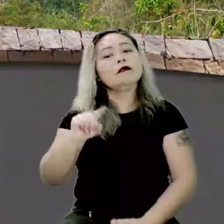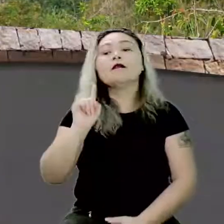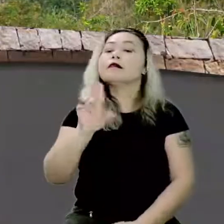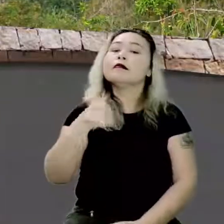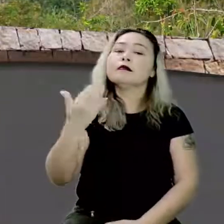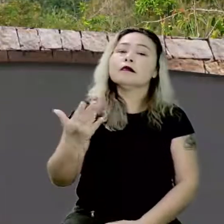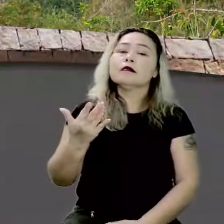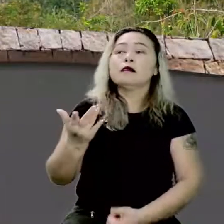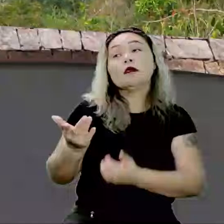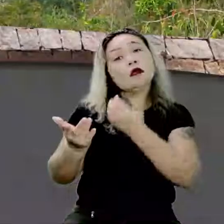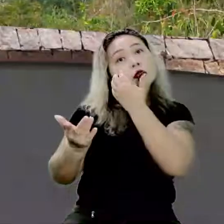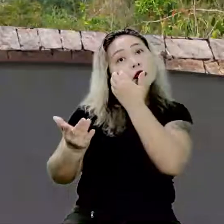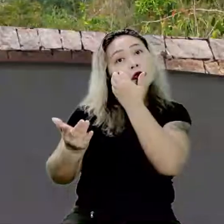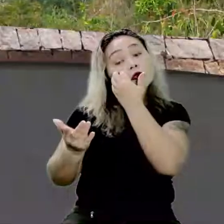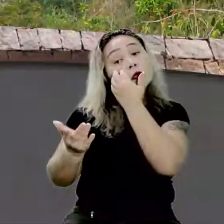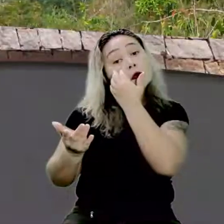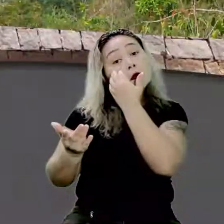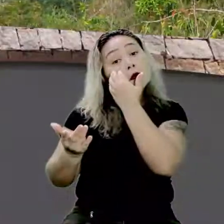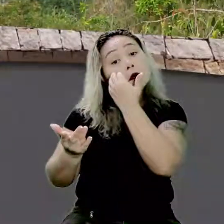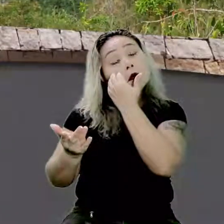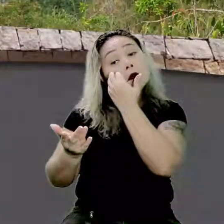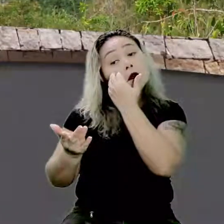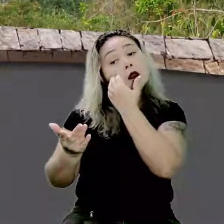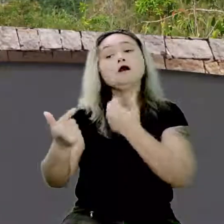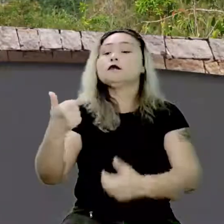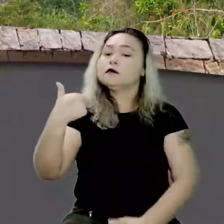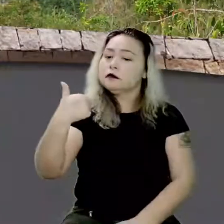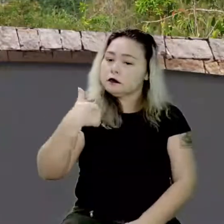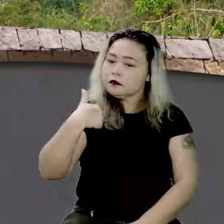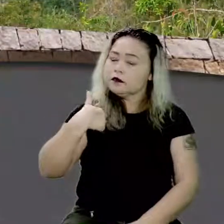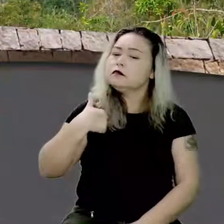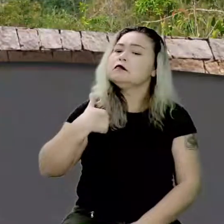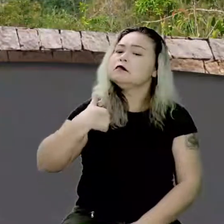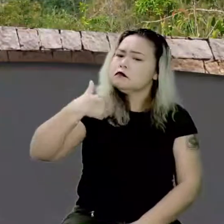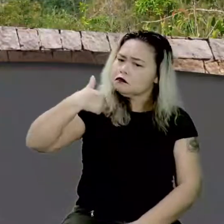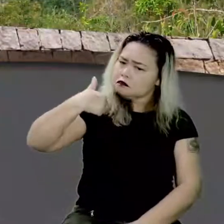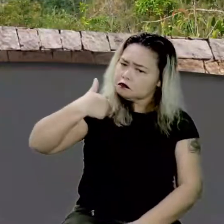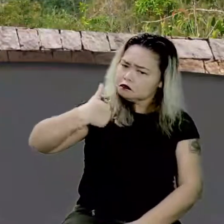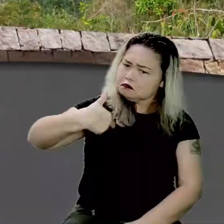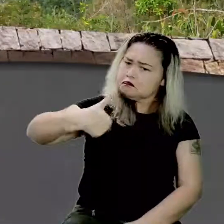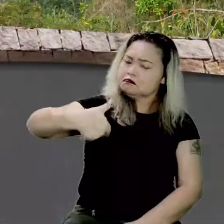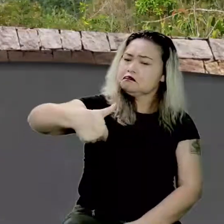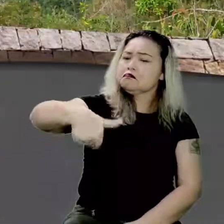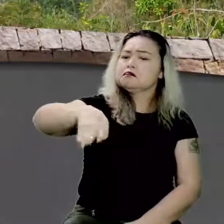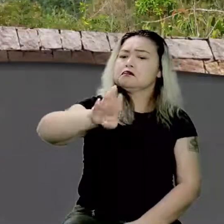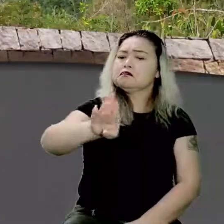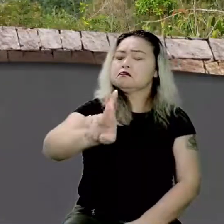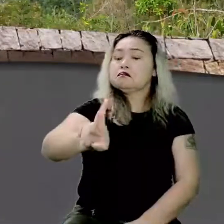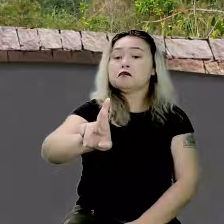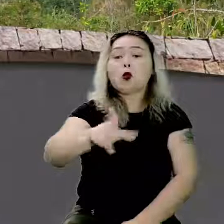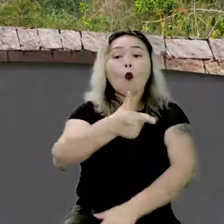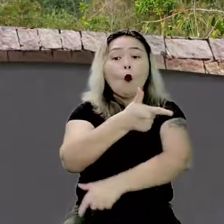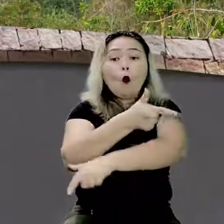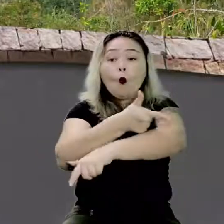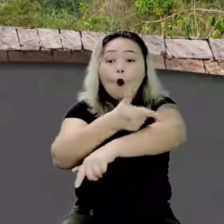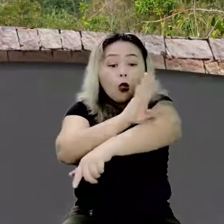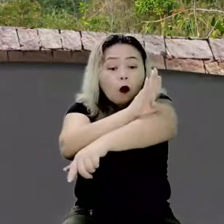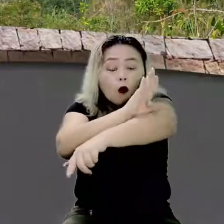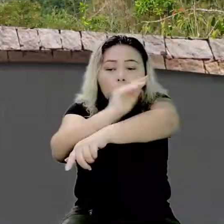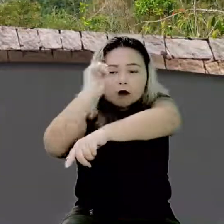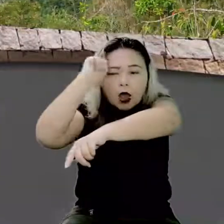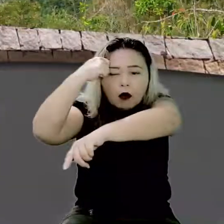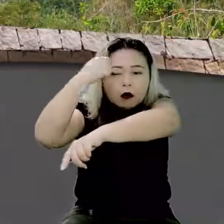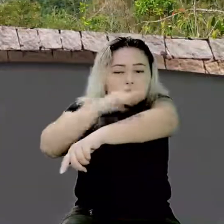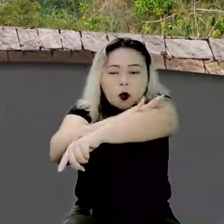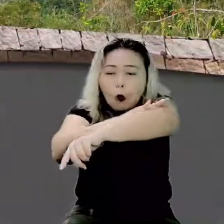lá. Olha só, eu andei na BR-364 sem asfalto. Você